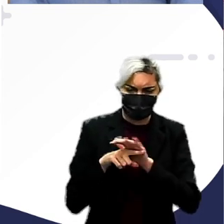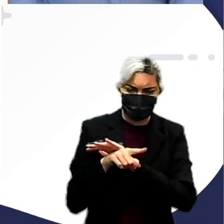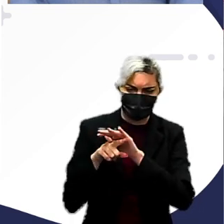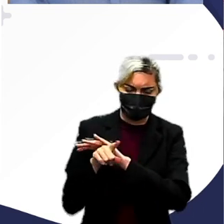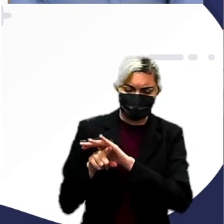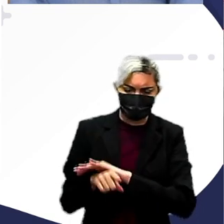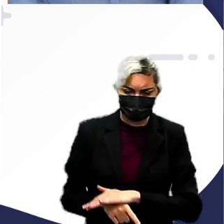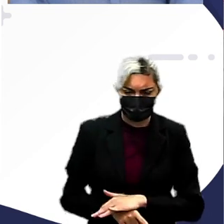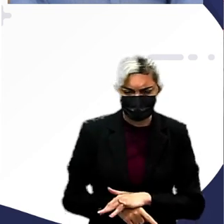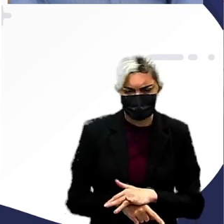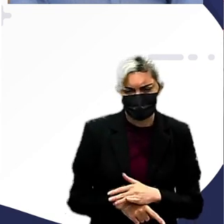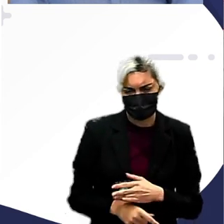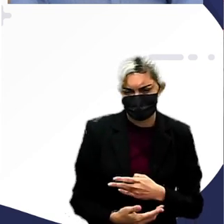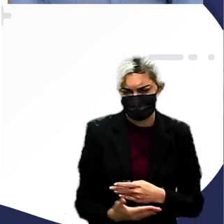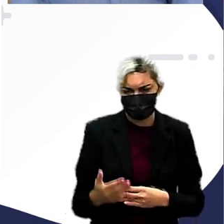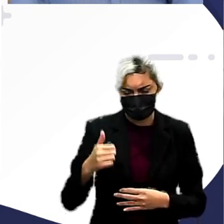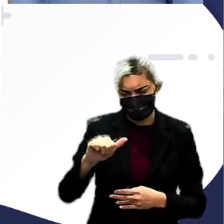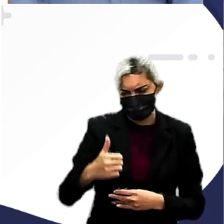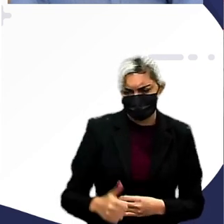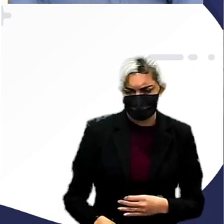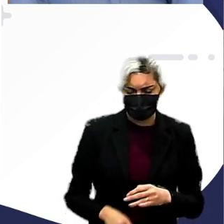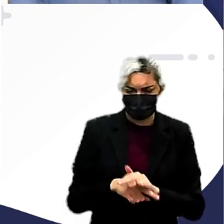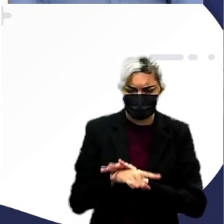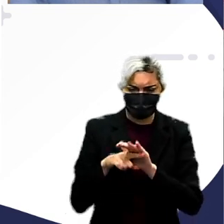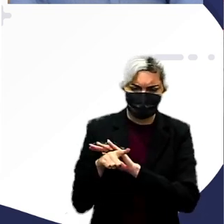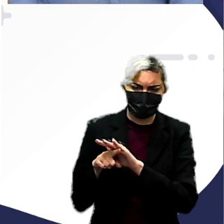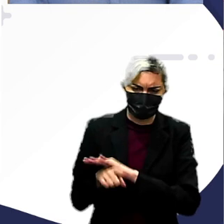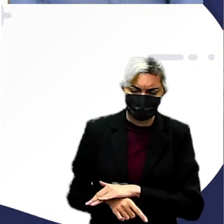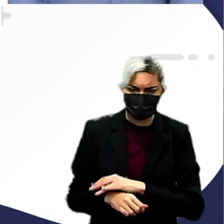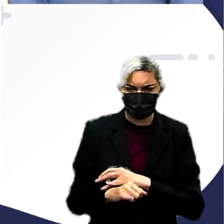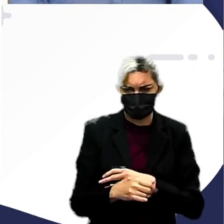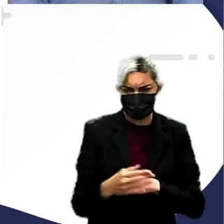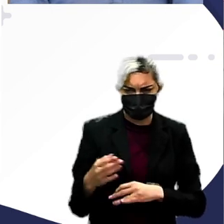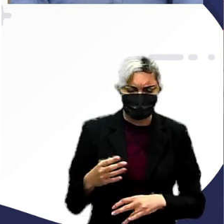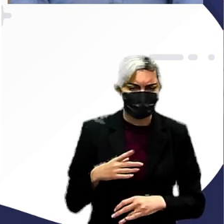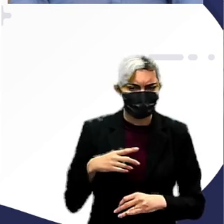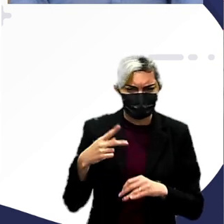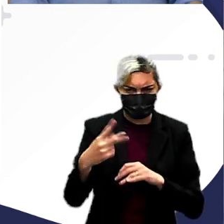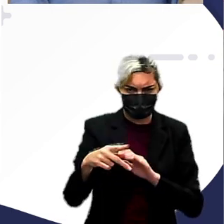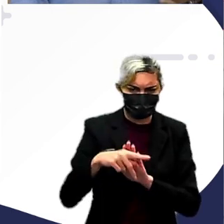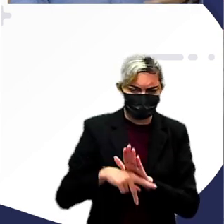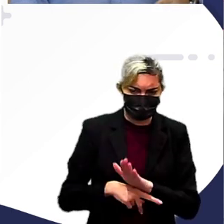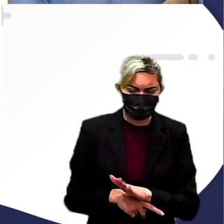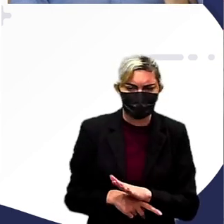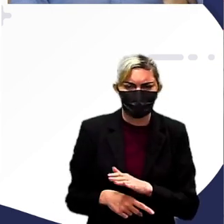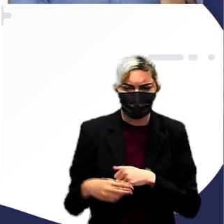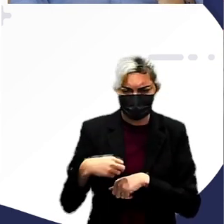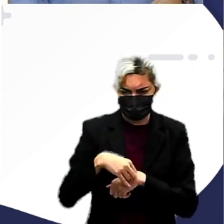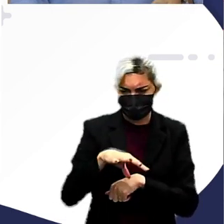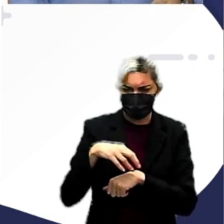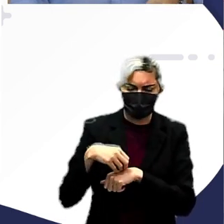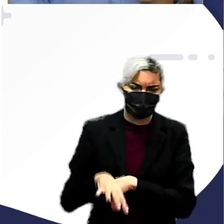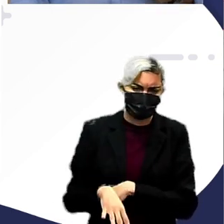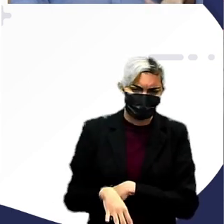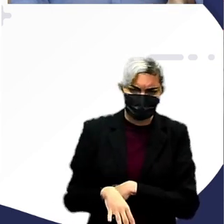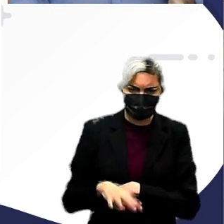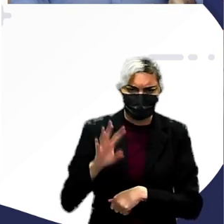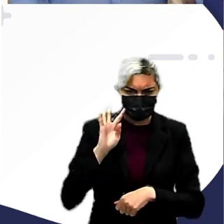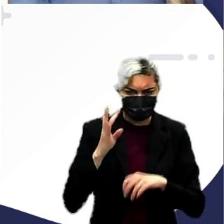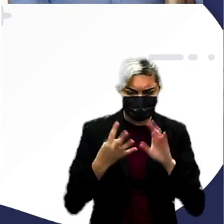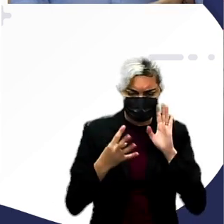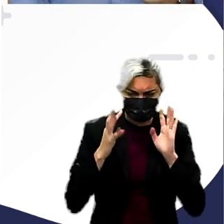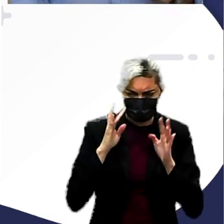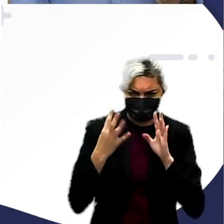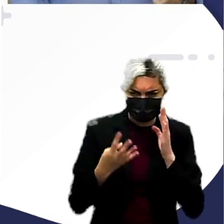risco, tá certo? E essa análise de risco, se no seu planejamento você trouxer